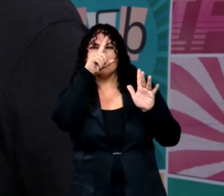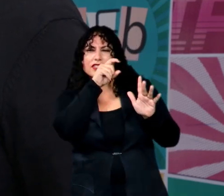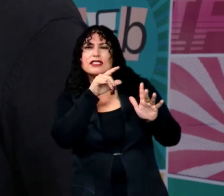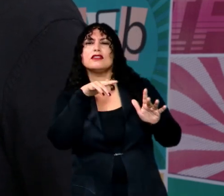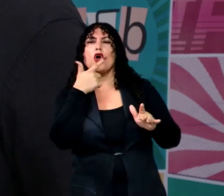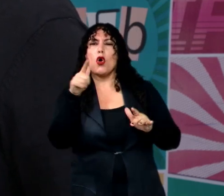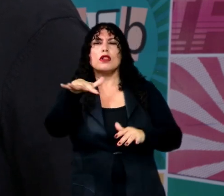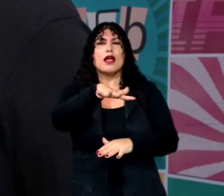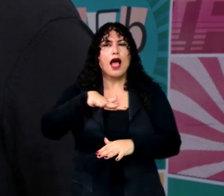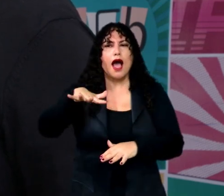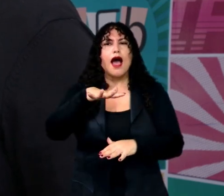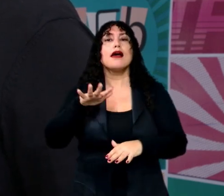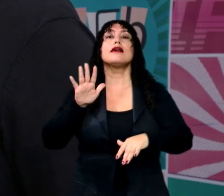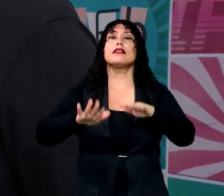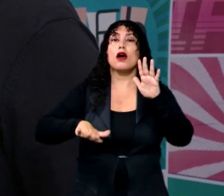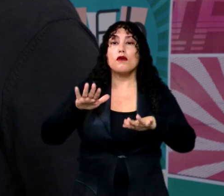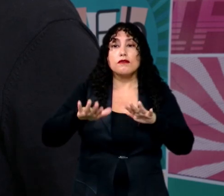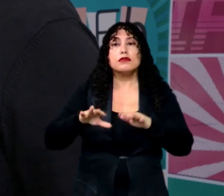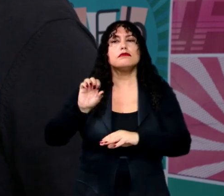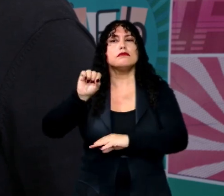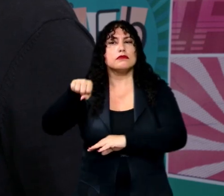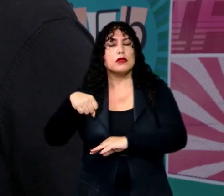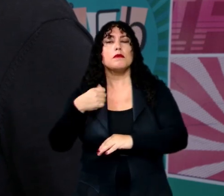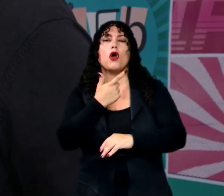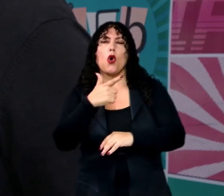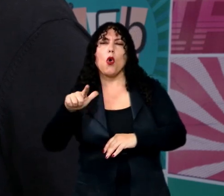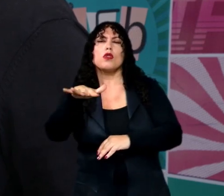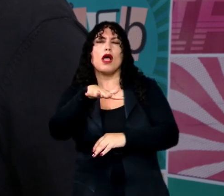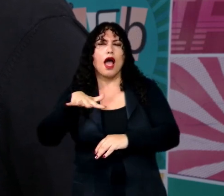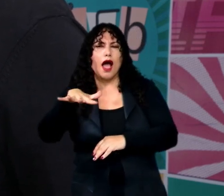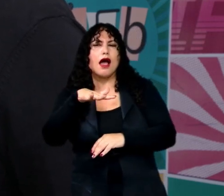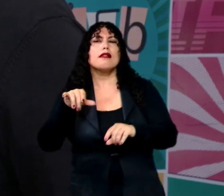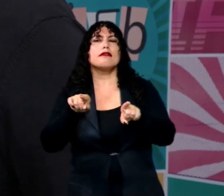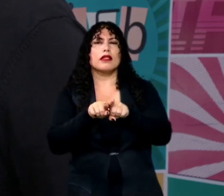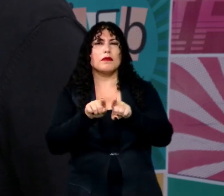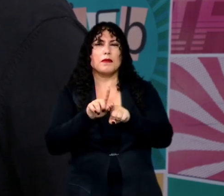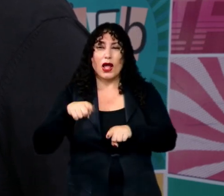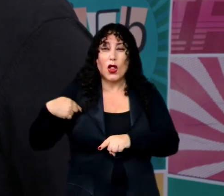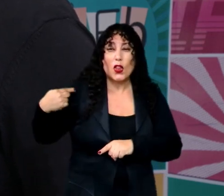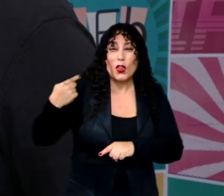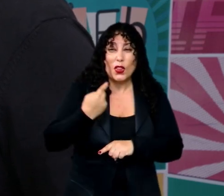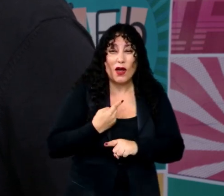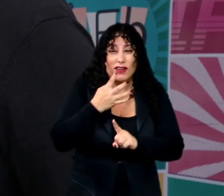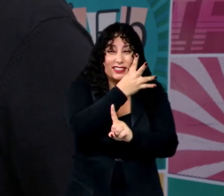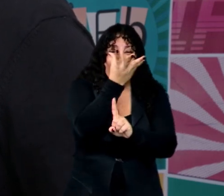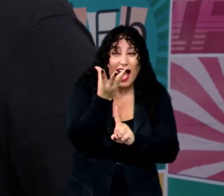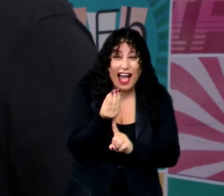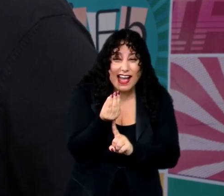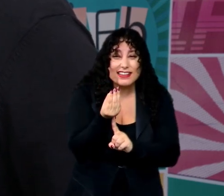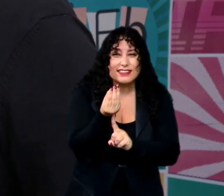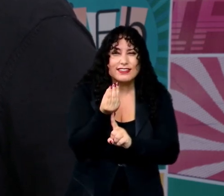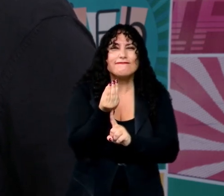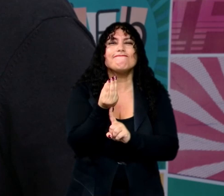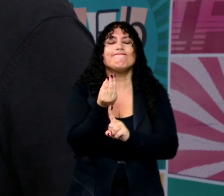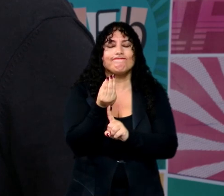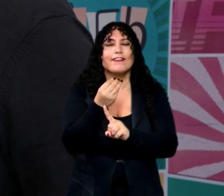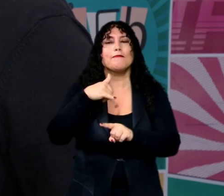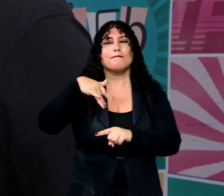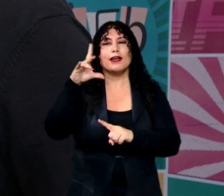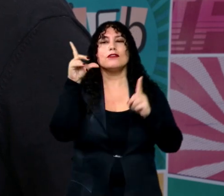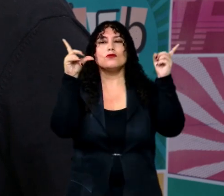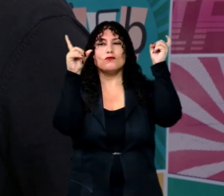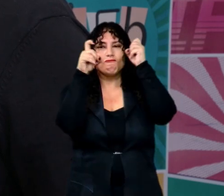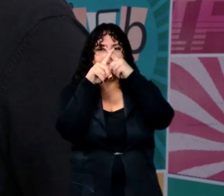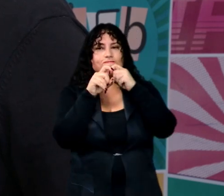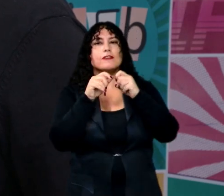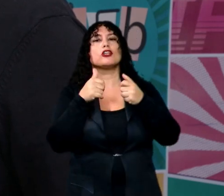também. Talvez seja, para várias outras áreas, mas para nós das artes, tende a ser mais difícil porque a